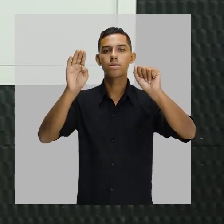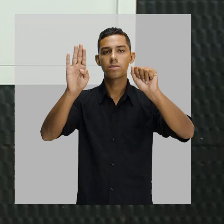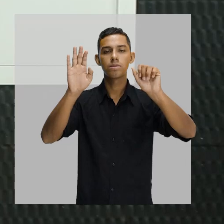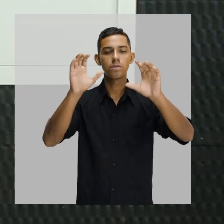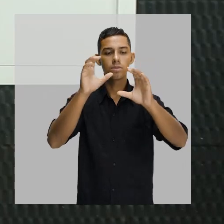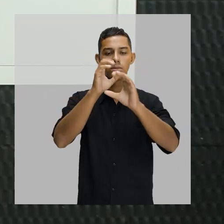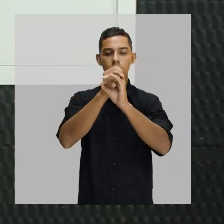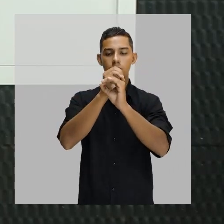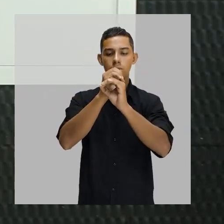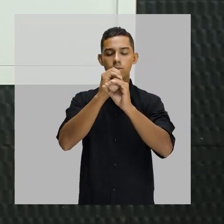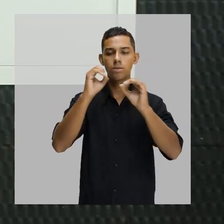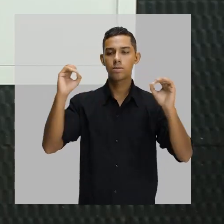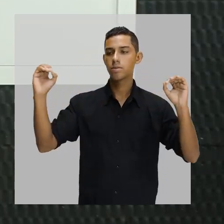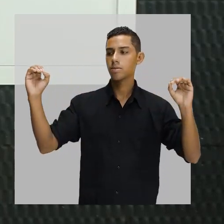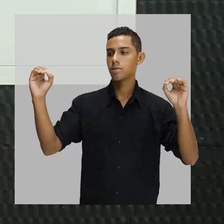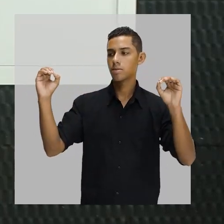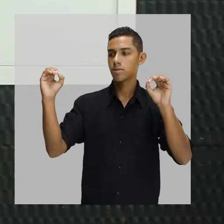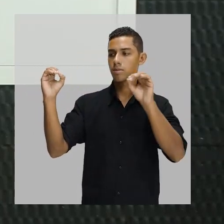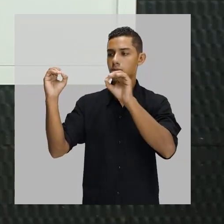35 metros.